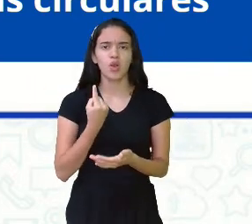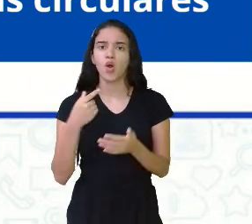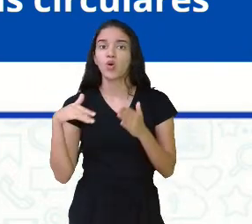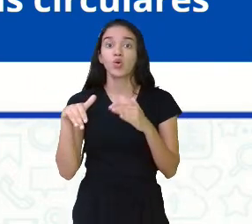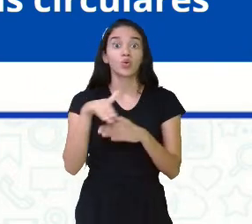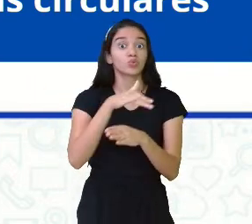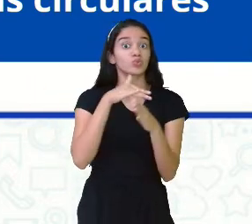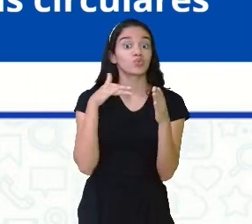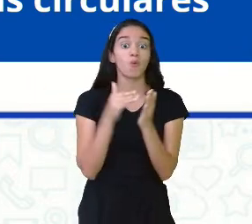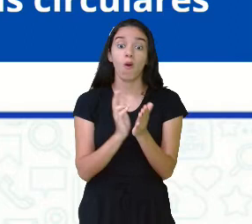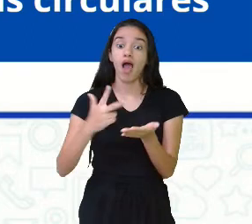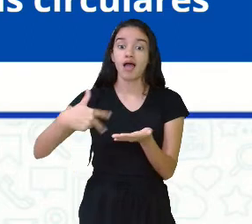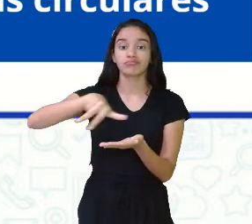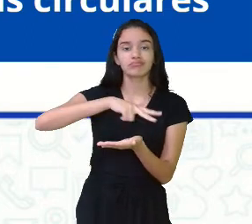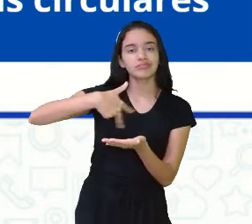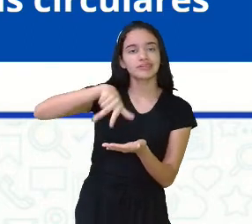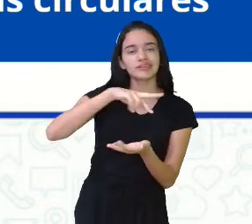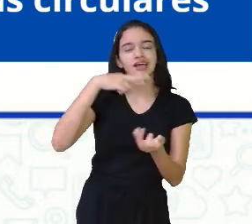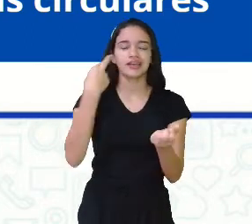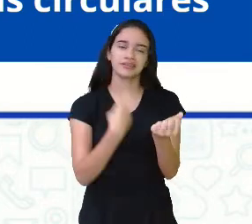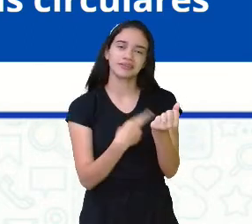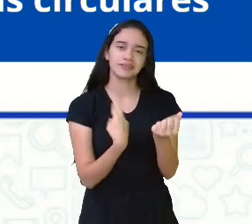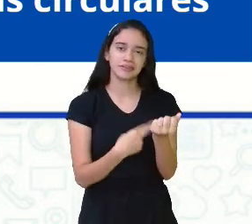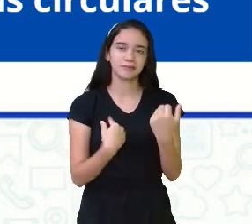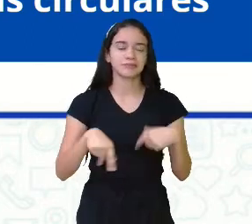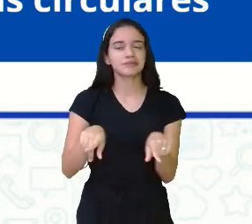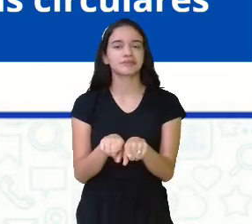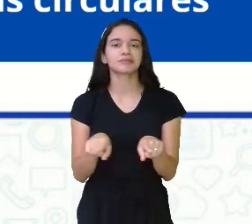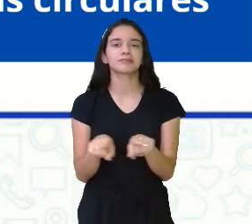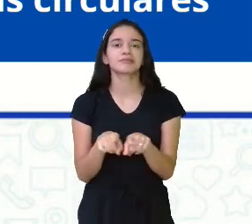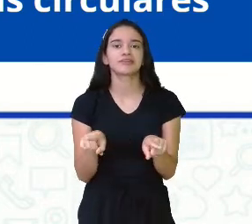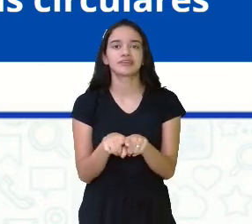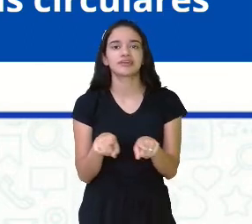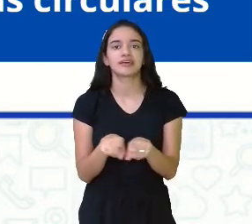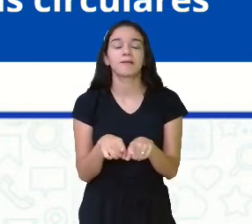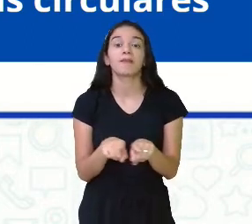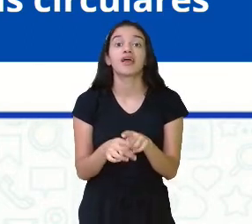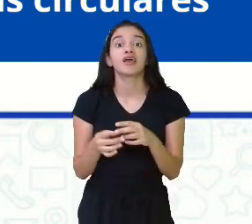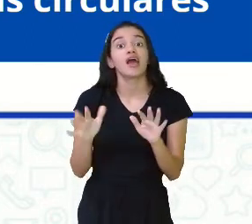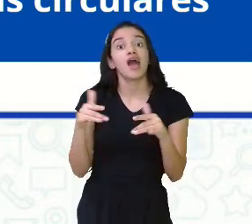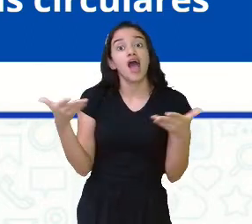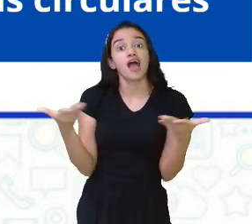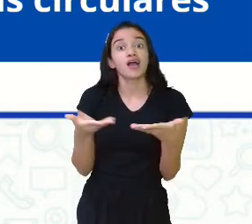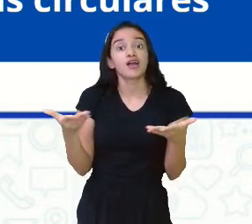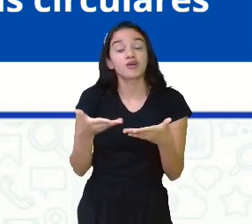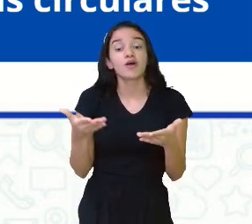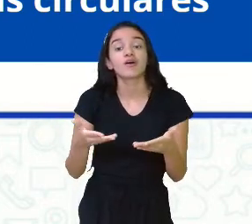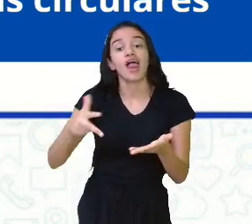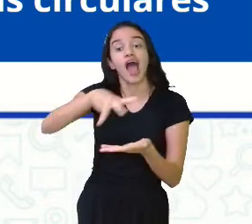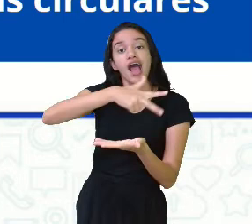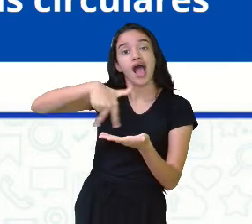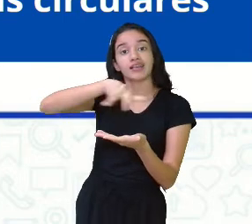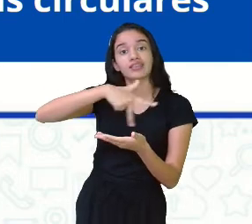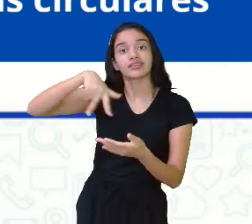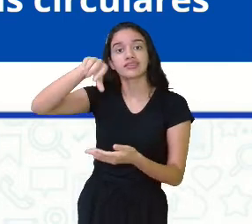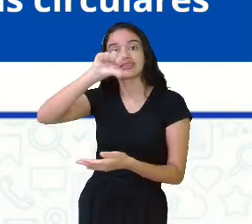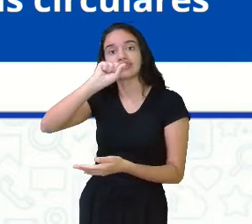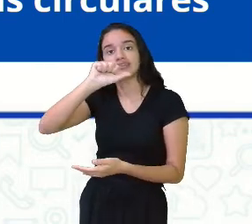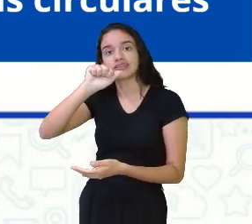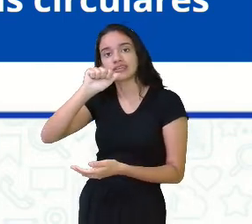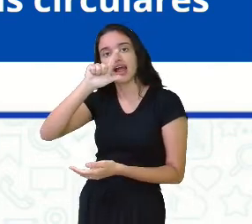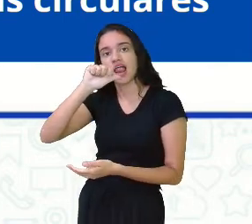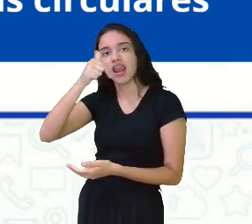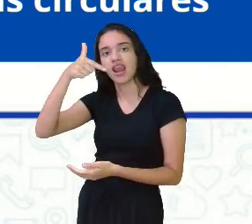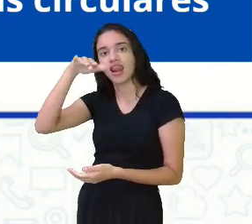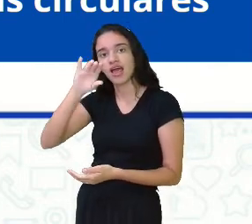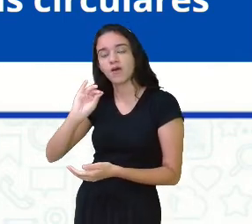todas as danças, todos os ritmos, né? Menos a dança de salão. Menos a dança de salão. Porque a dança de salão